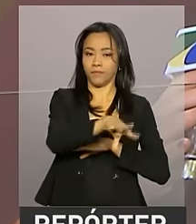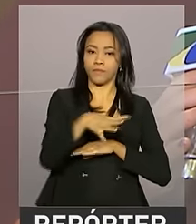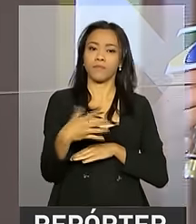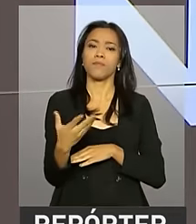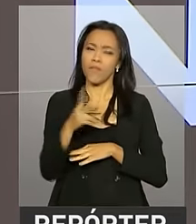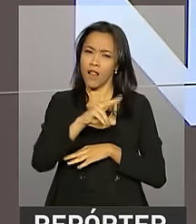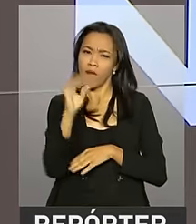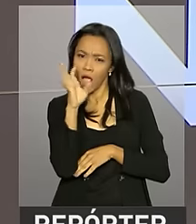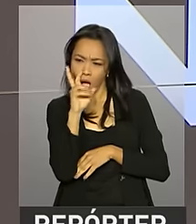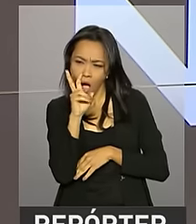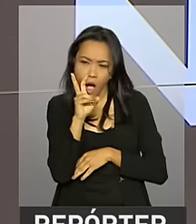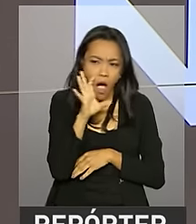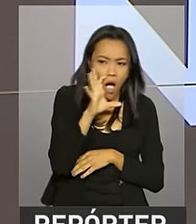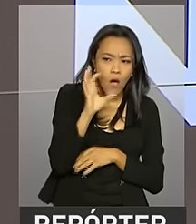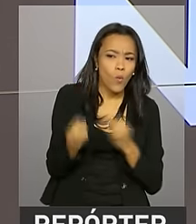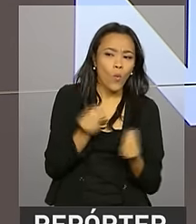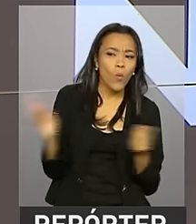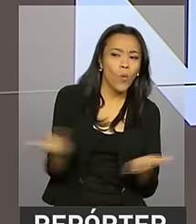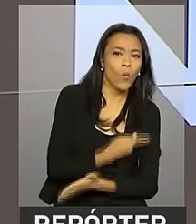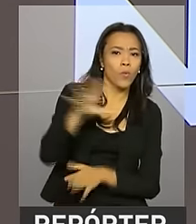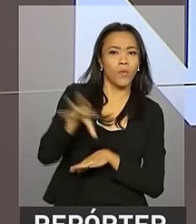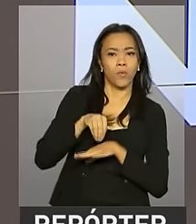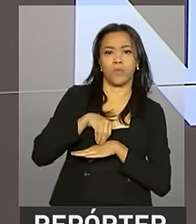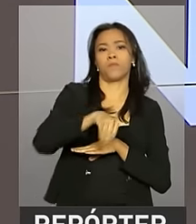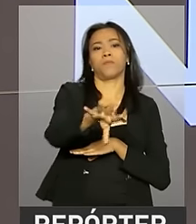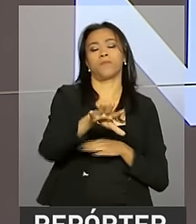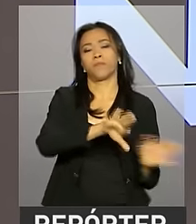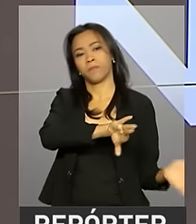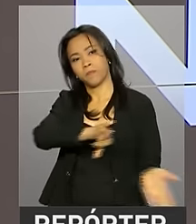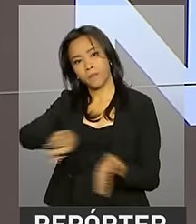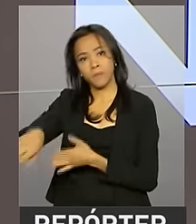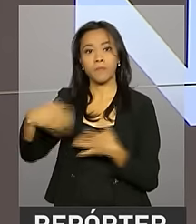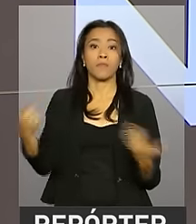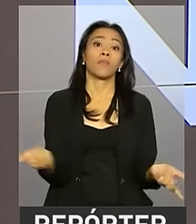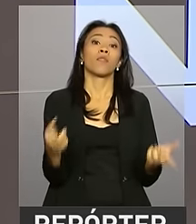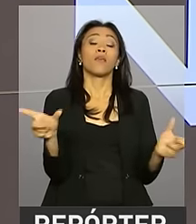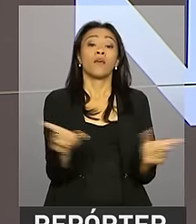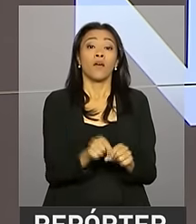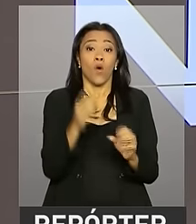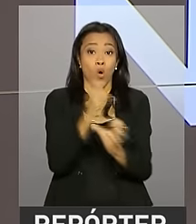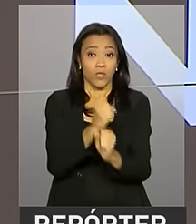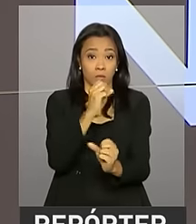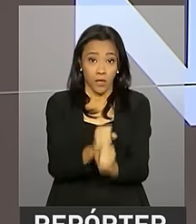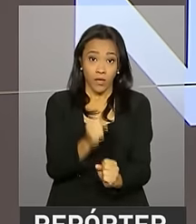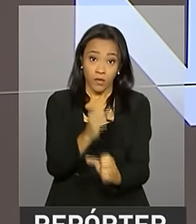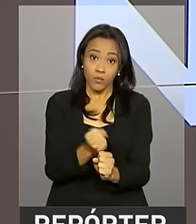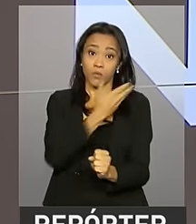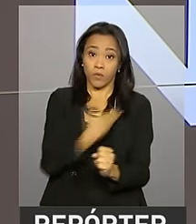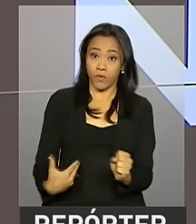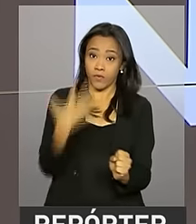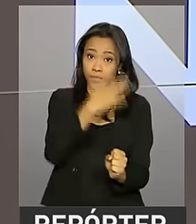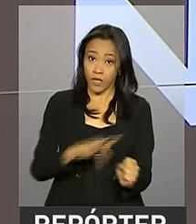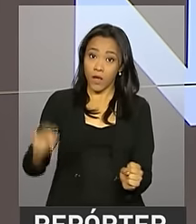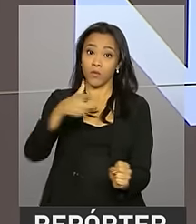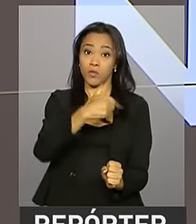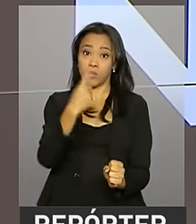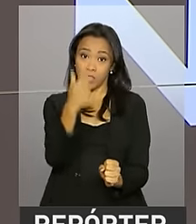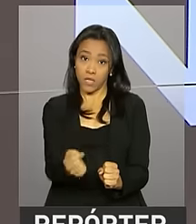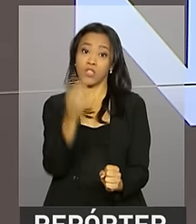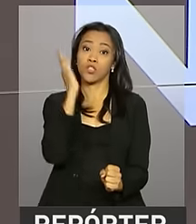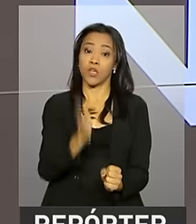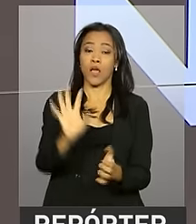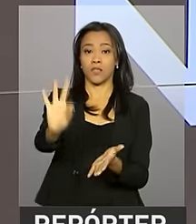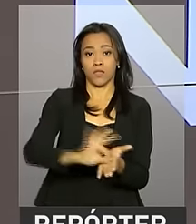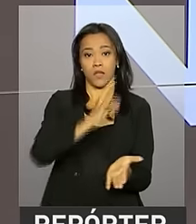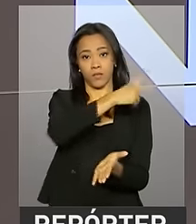lona vai acompanhar esse evento lá em maó e olha o orçamento Geral da União para 2017 foi sancionado pelo presidente Michel